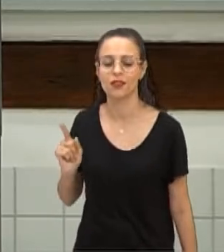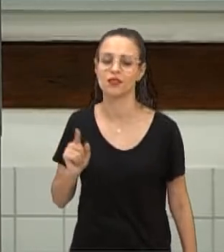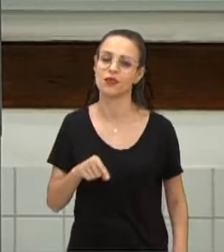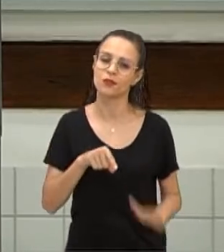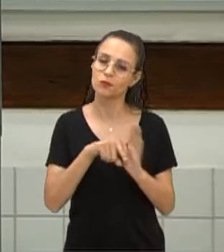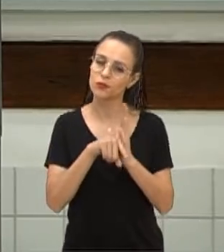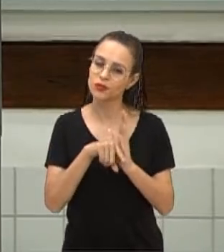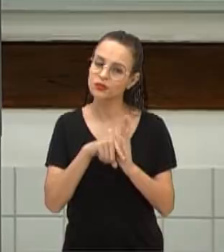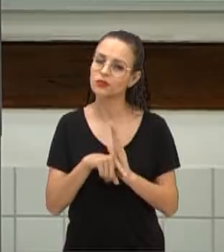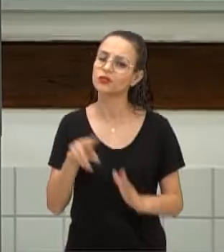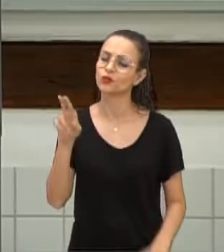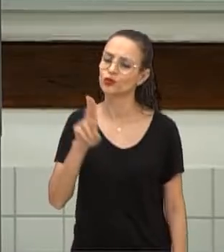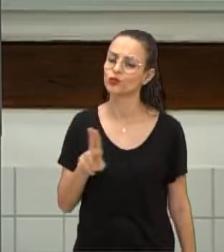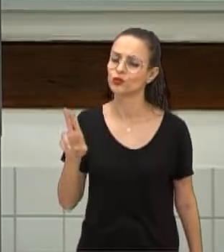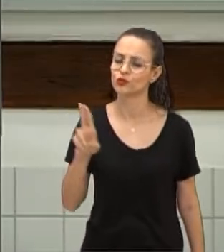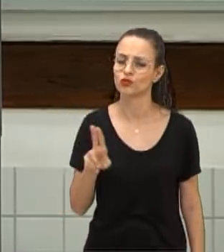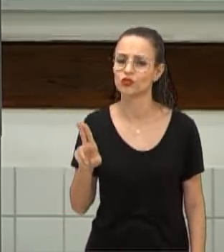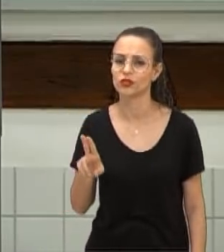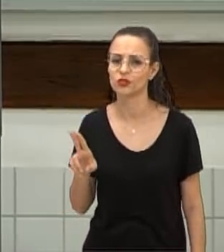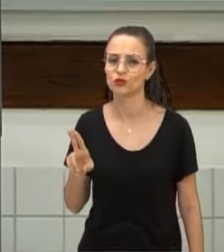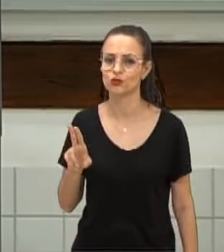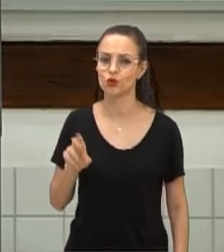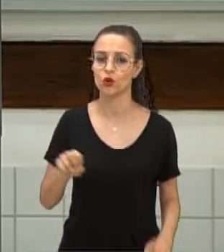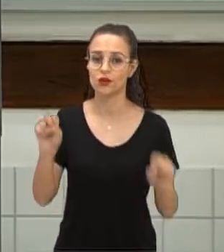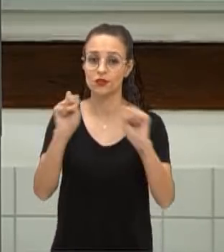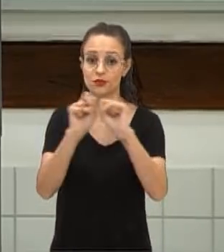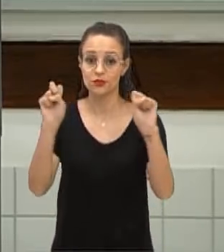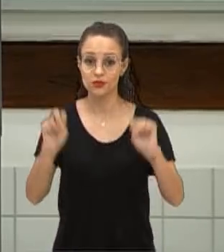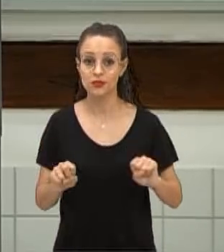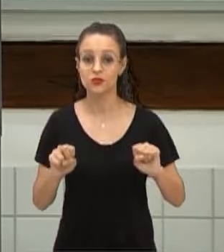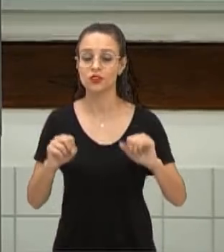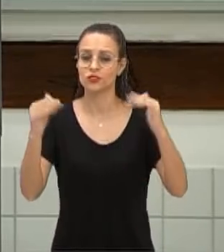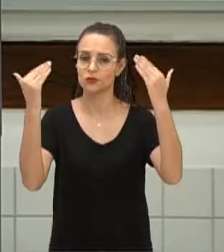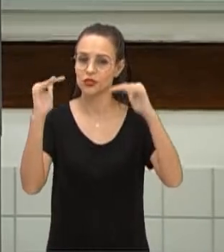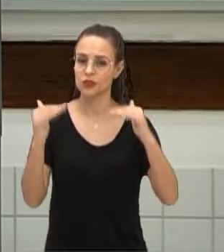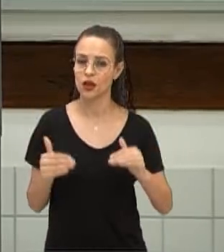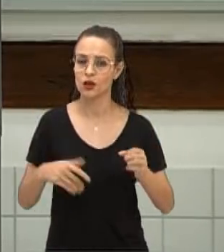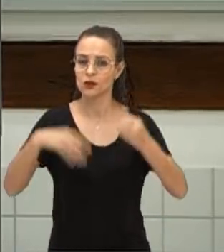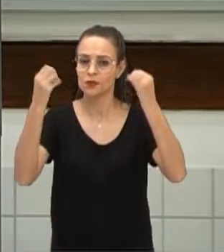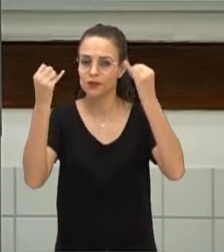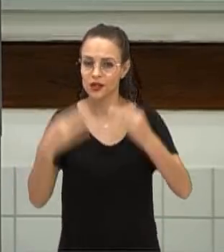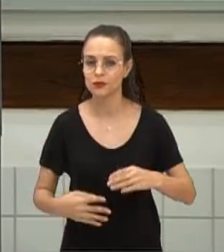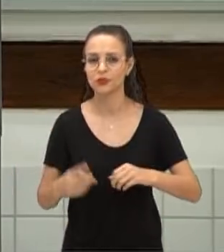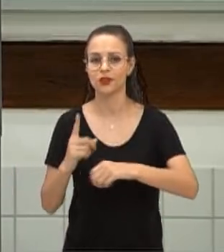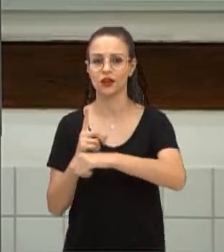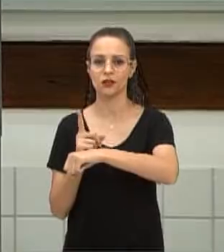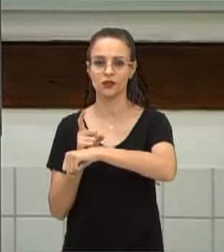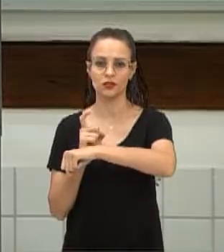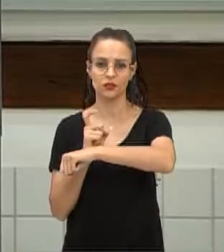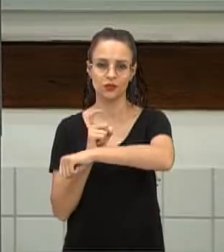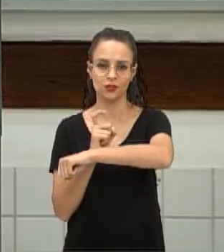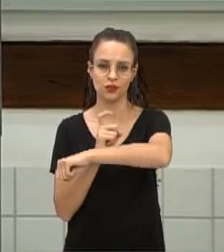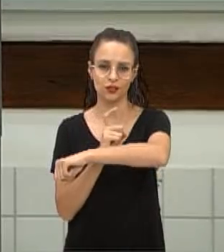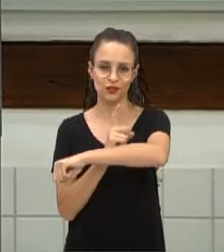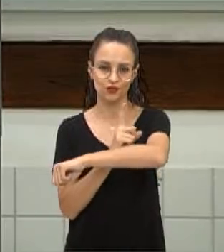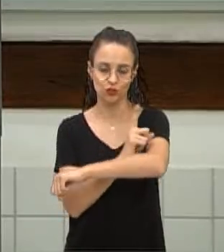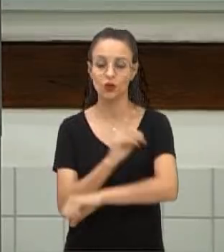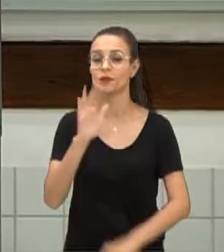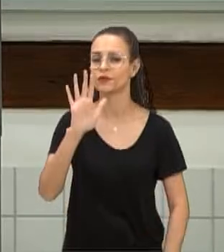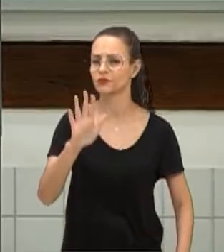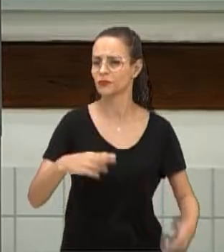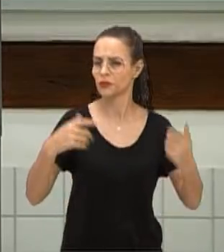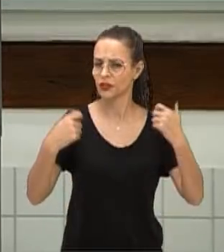que usou da sistematização para explicar o evolucionismo. Nós